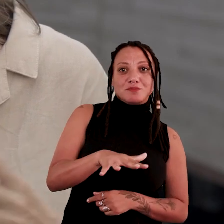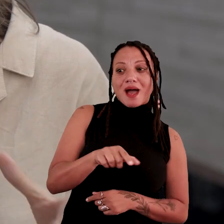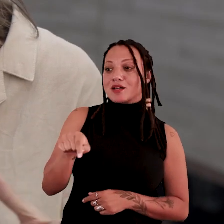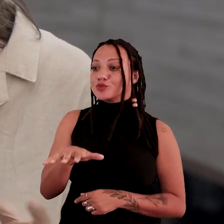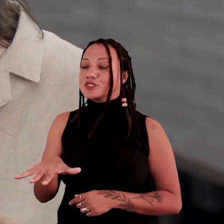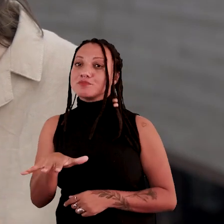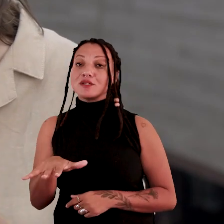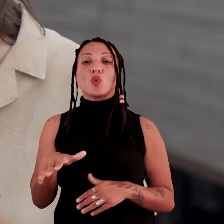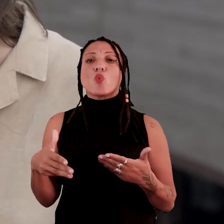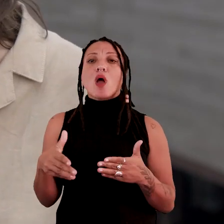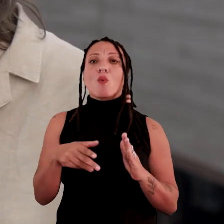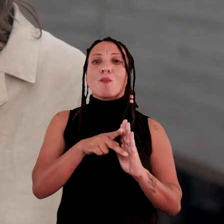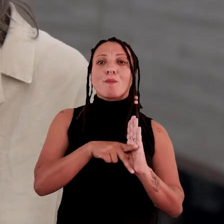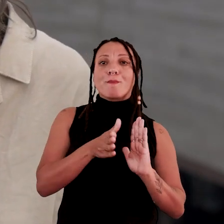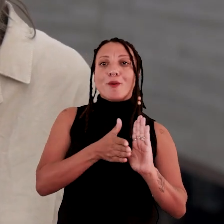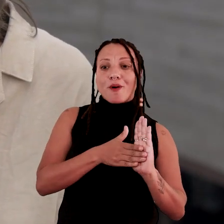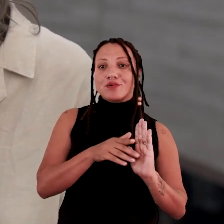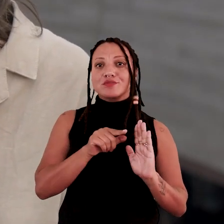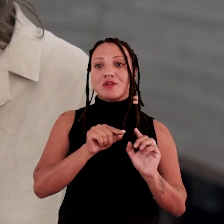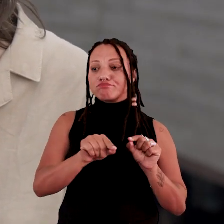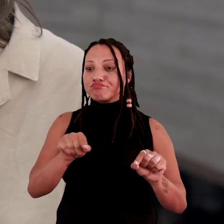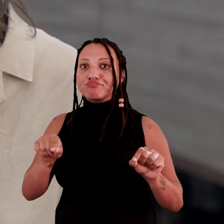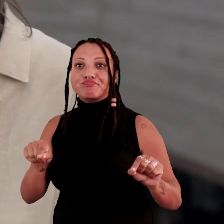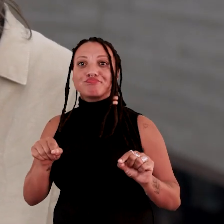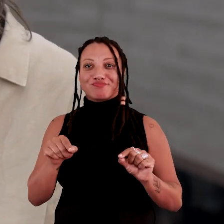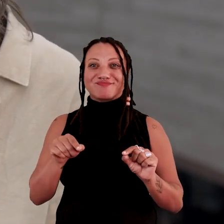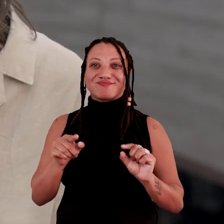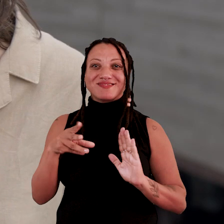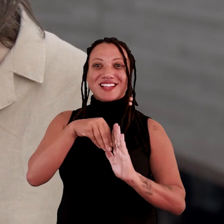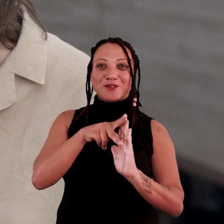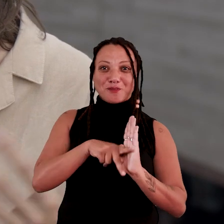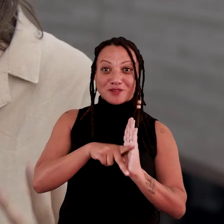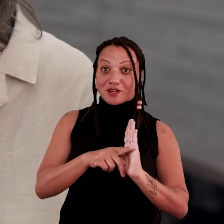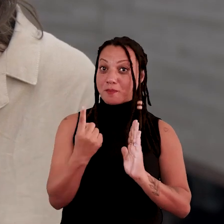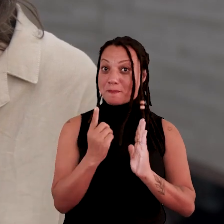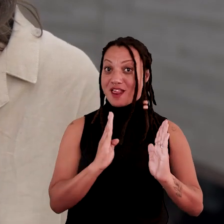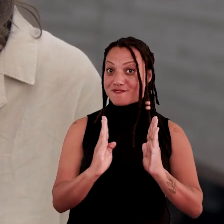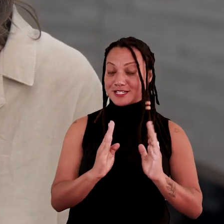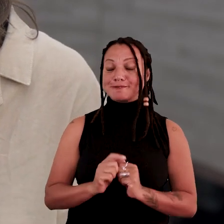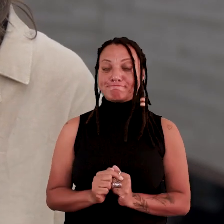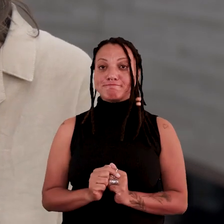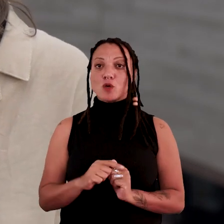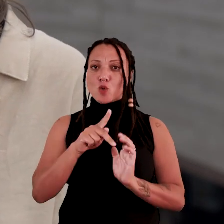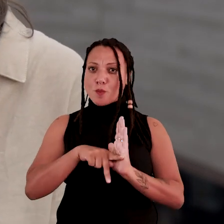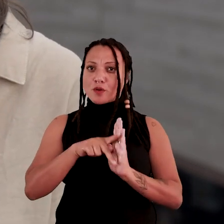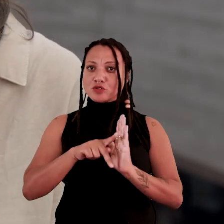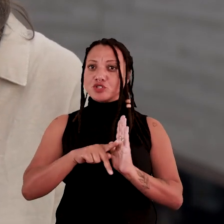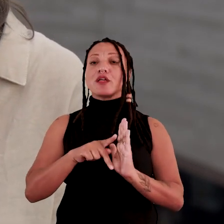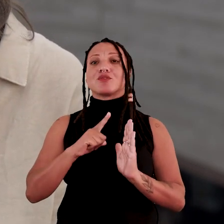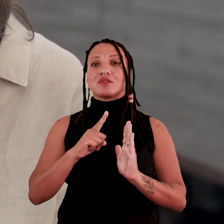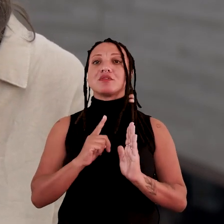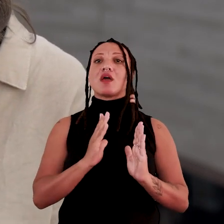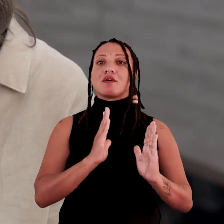projeto em uma primeira fase. O projeto prevê algumas fases de crescimento conforme a atividade produtiva